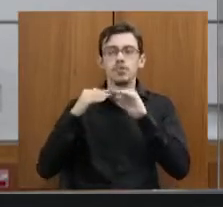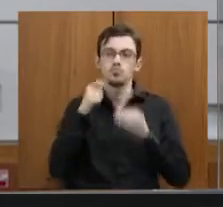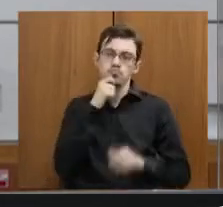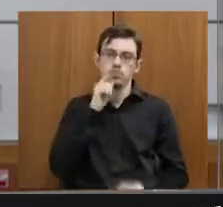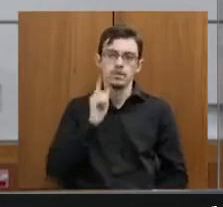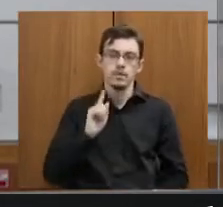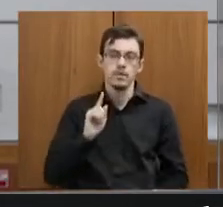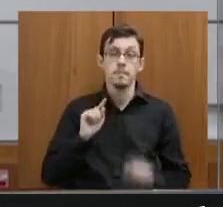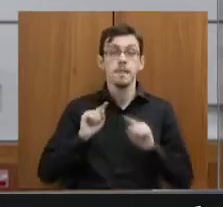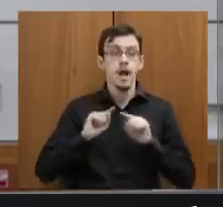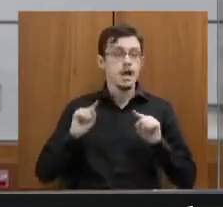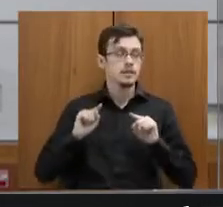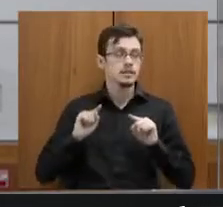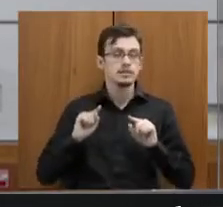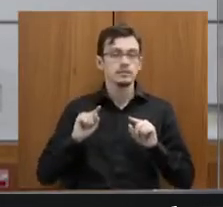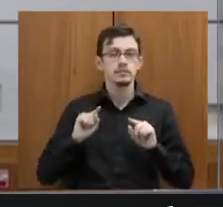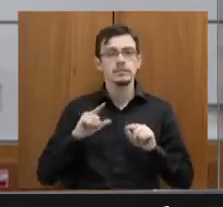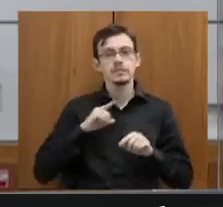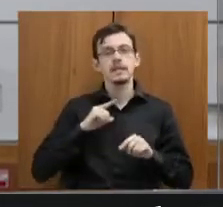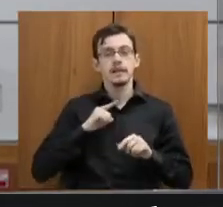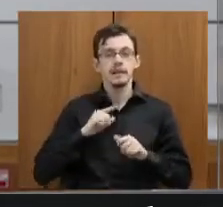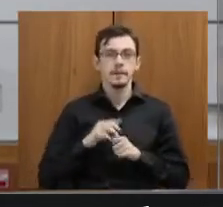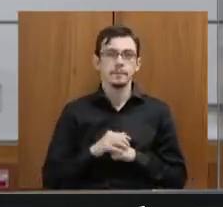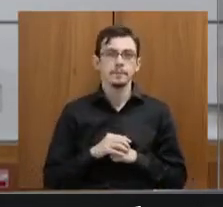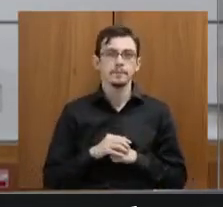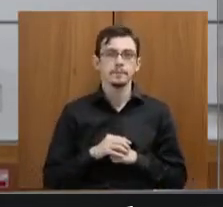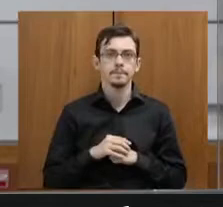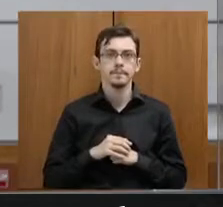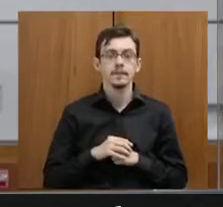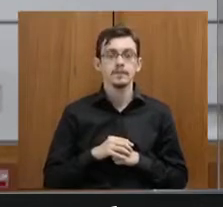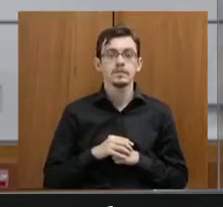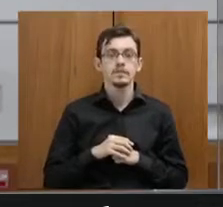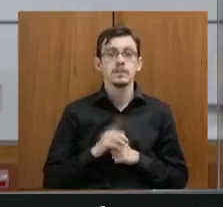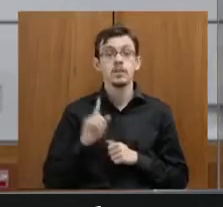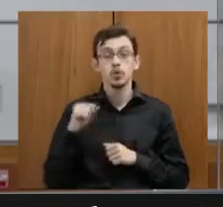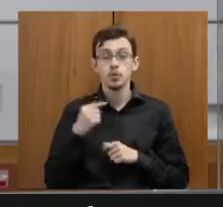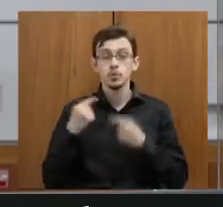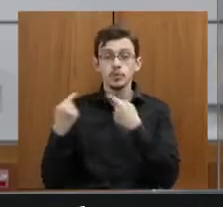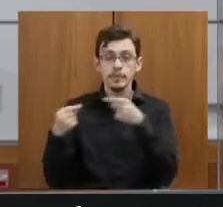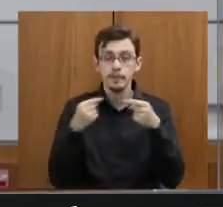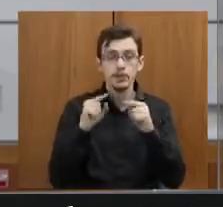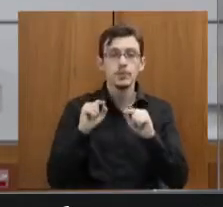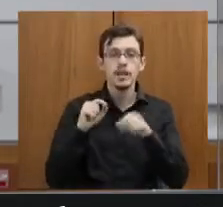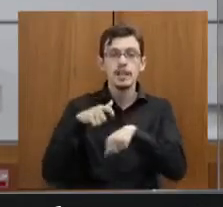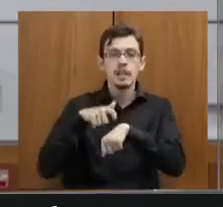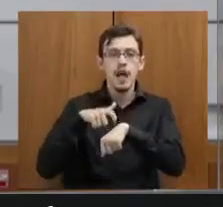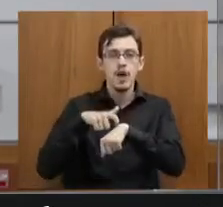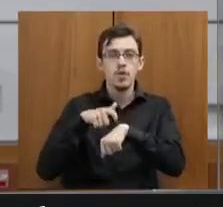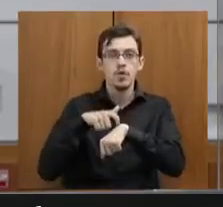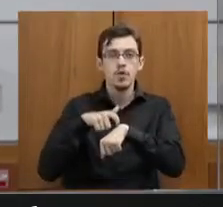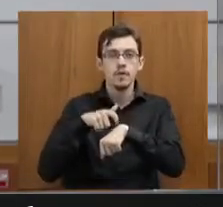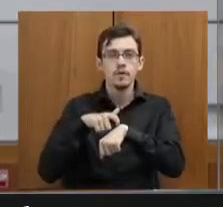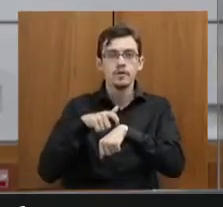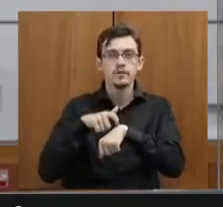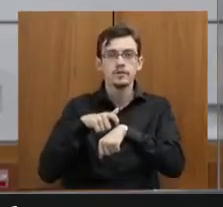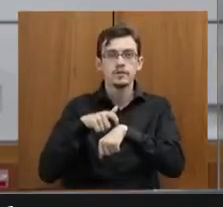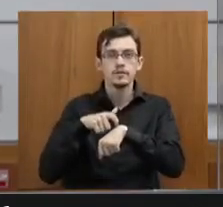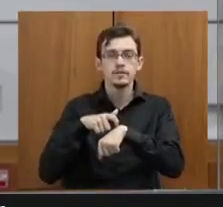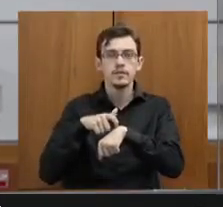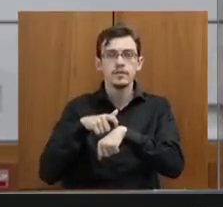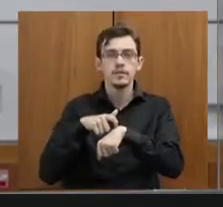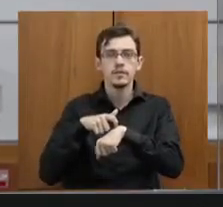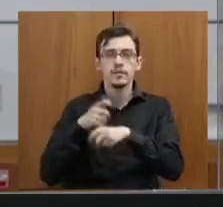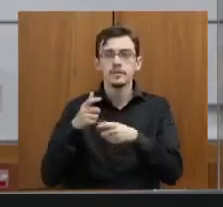não né gente mas está assistida também a gente vai fazer o debate que na hora de dar de consertar não te